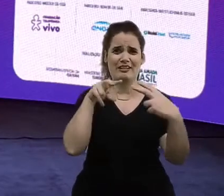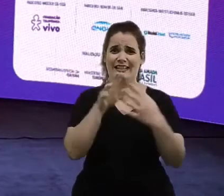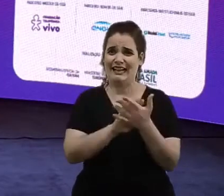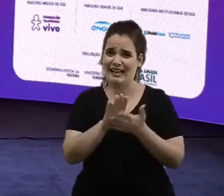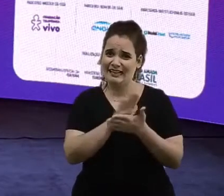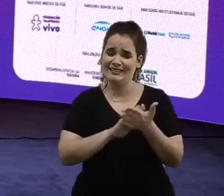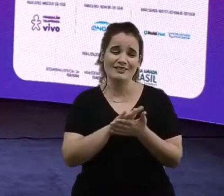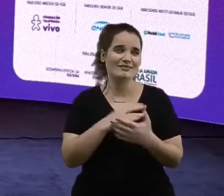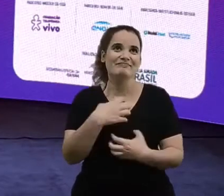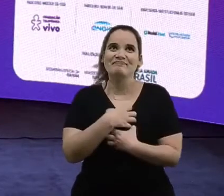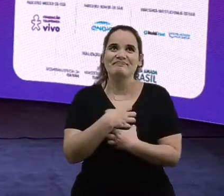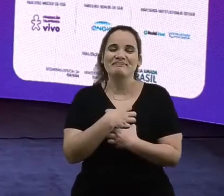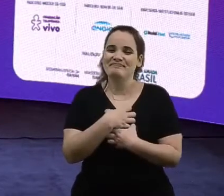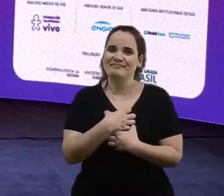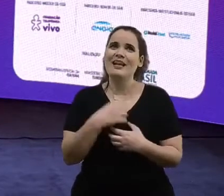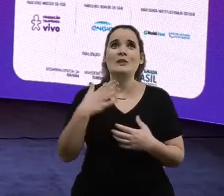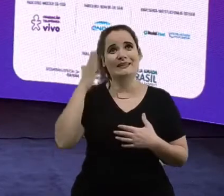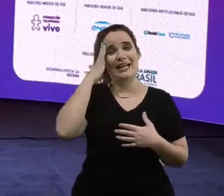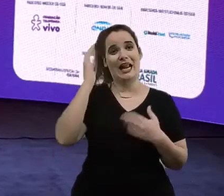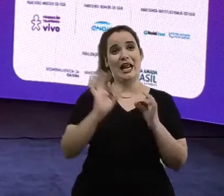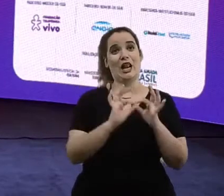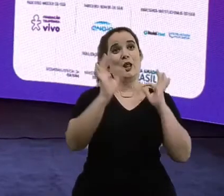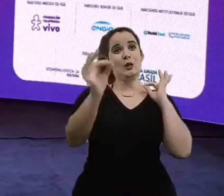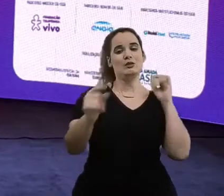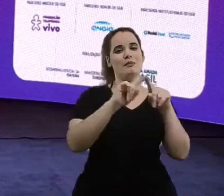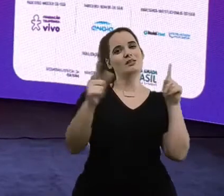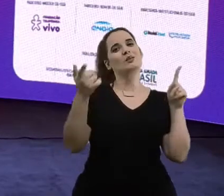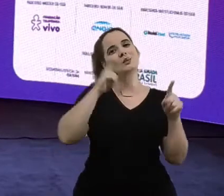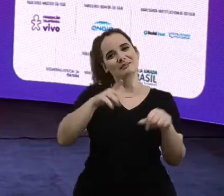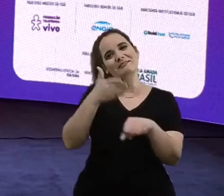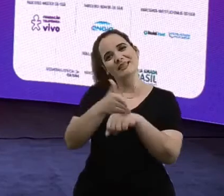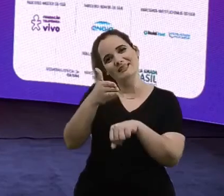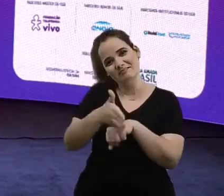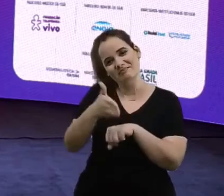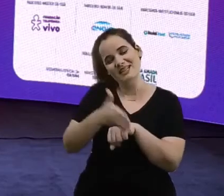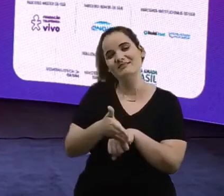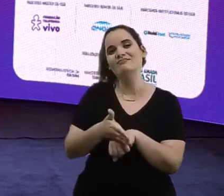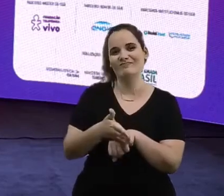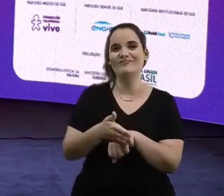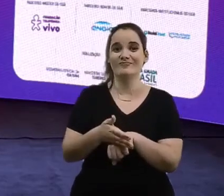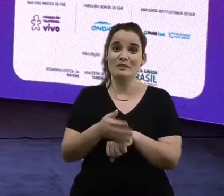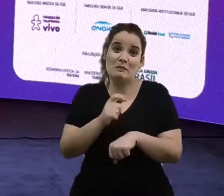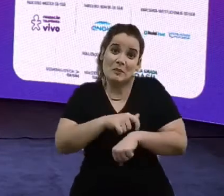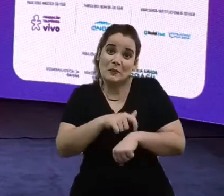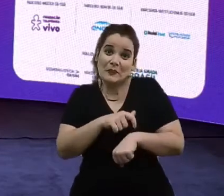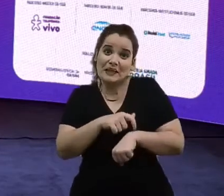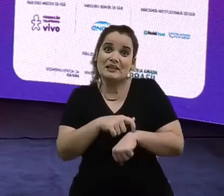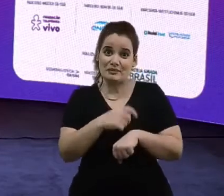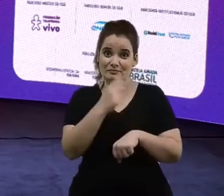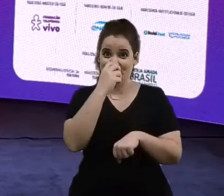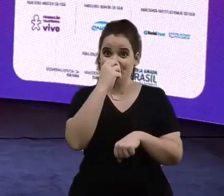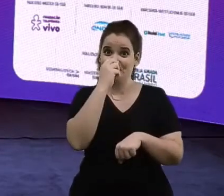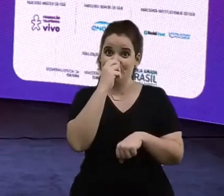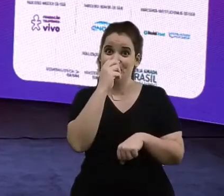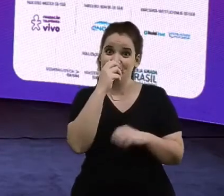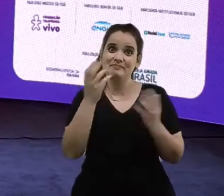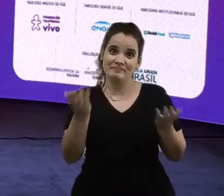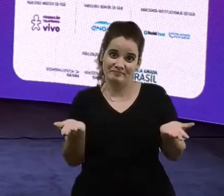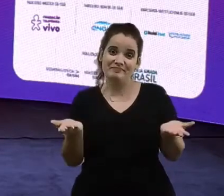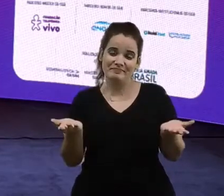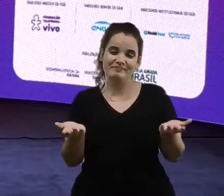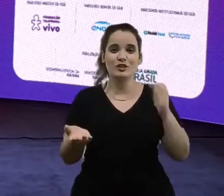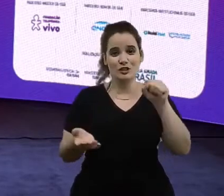poder estar aqui mesmo longe, participando com vocês desse momento que é o ponto alto aí do ano do Social Good,